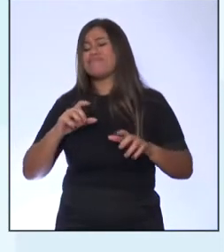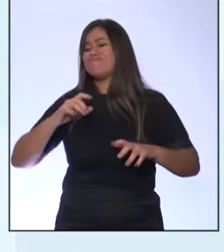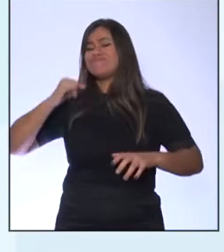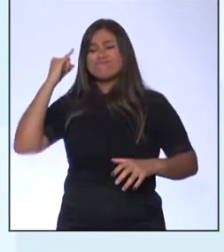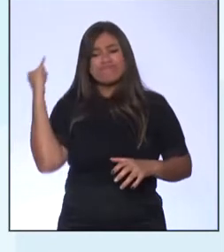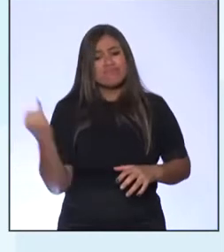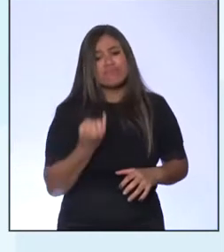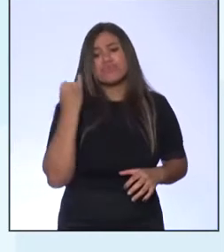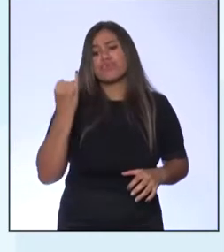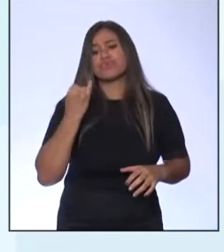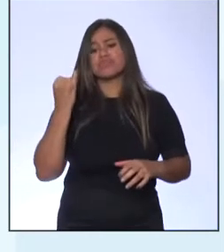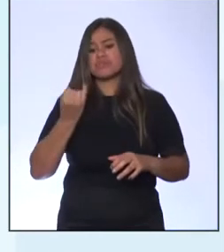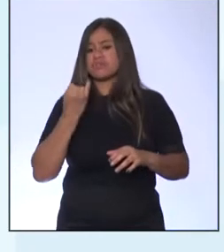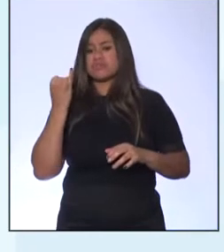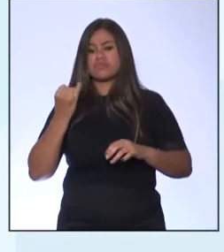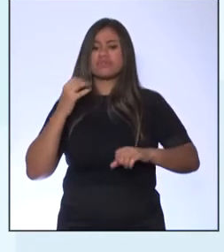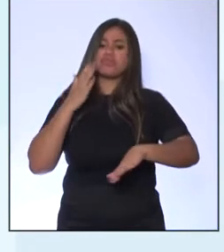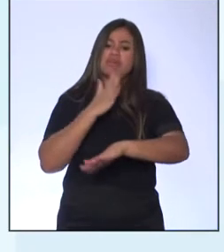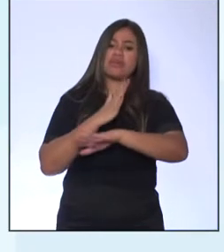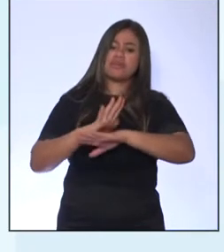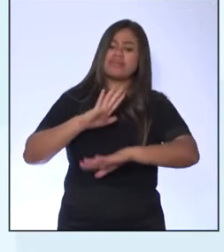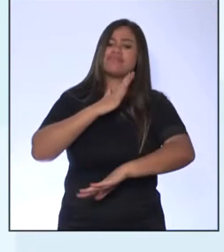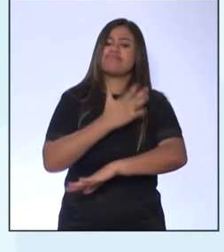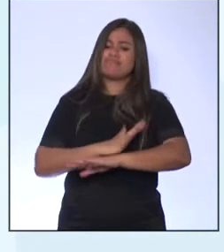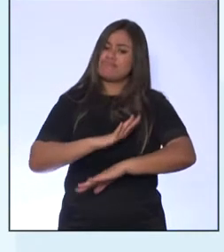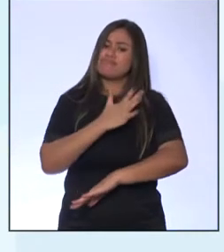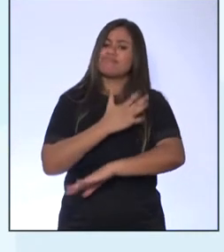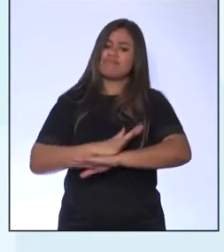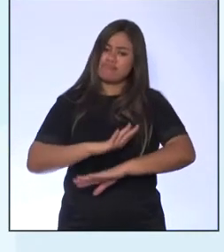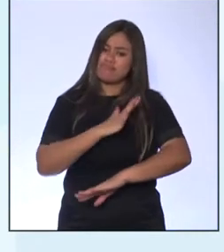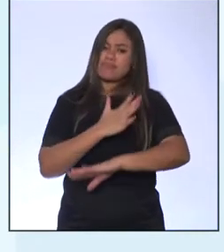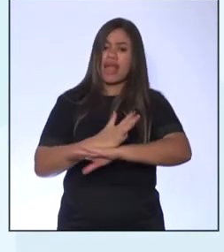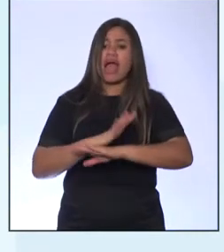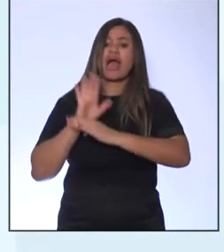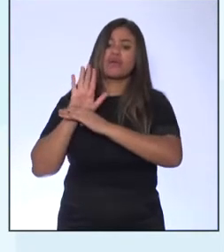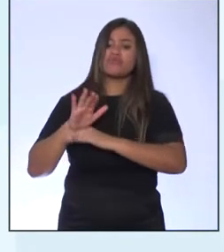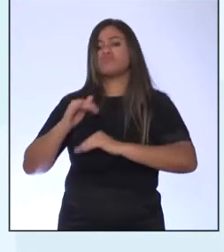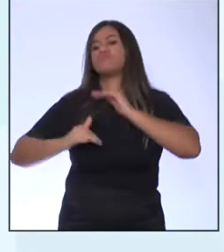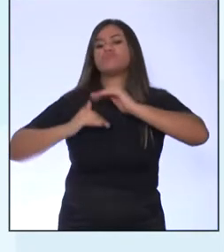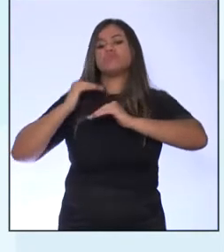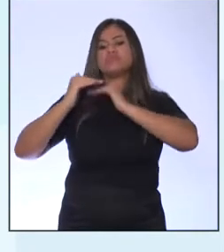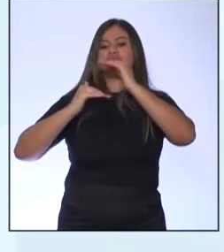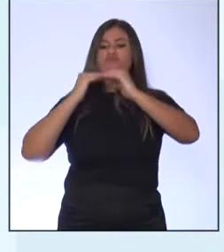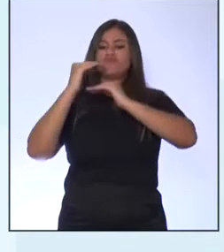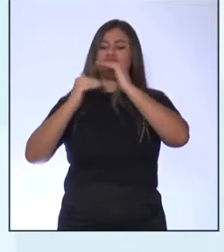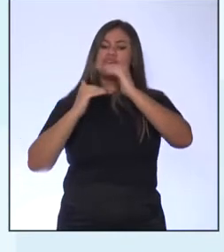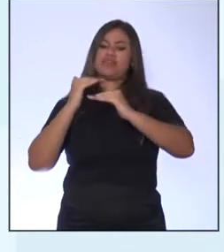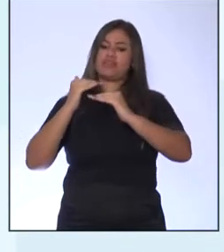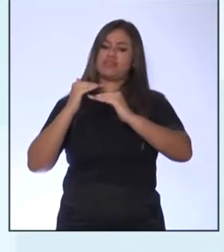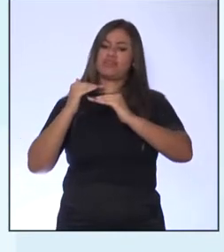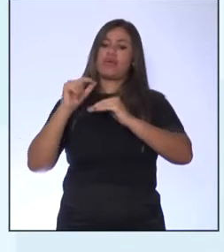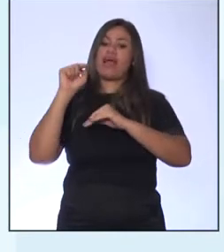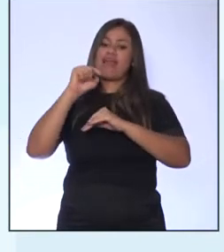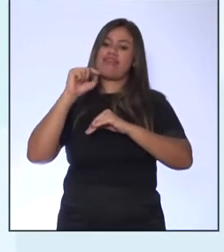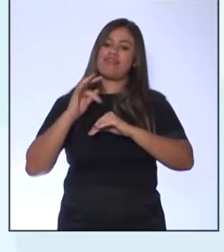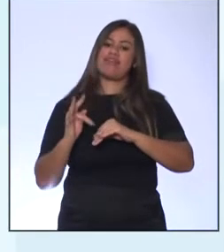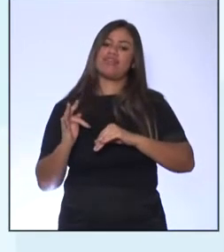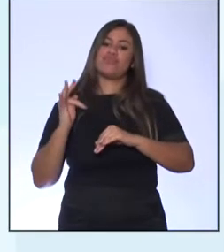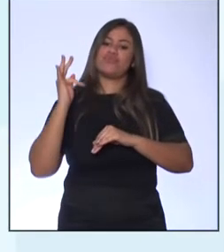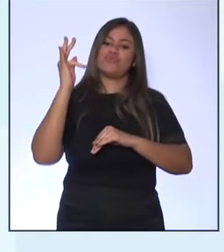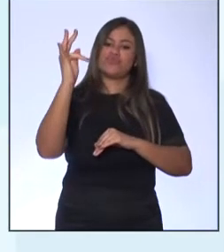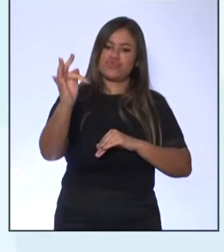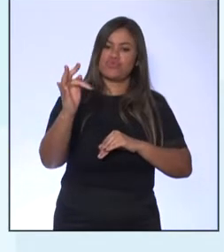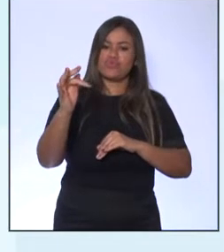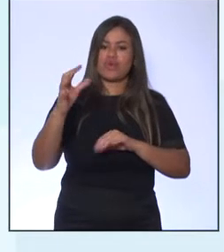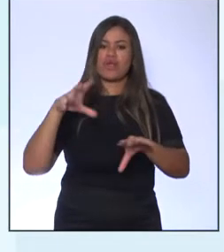a importância da prática profissional para o desenvolvimento do futuro professor, que aí eu estou me referindo à